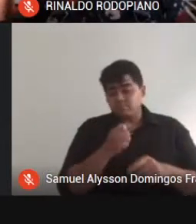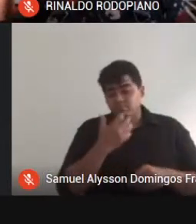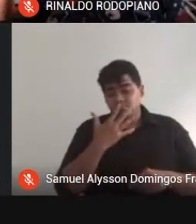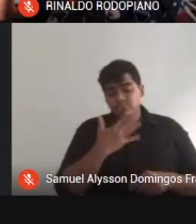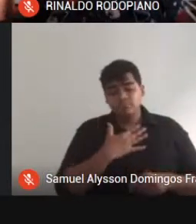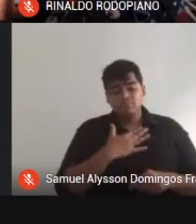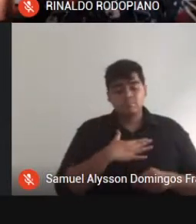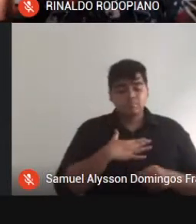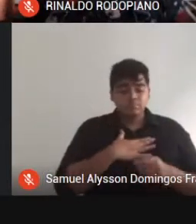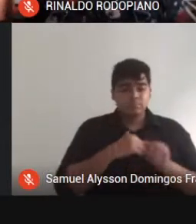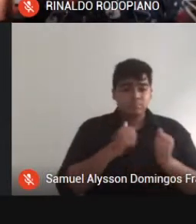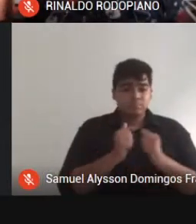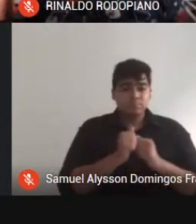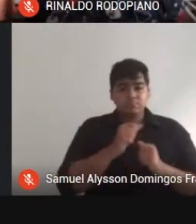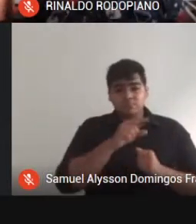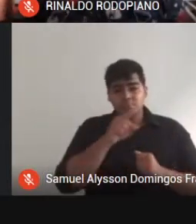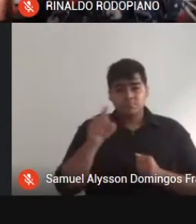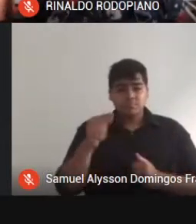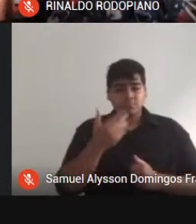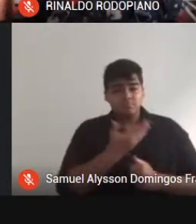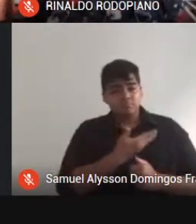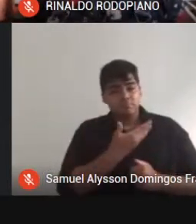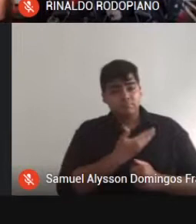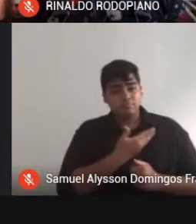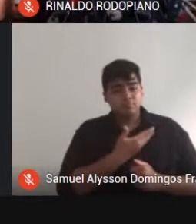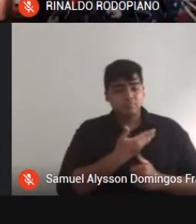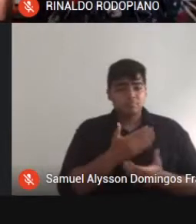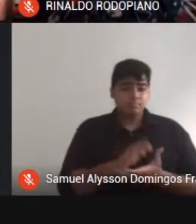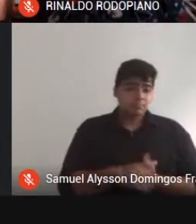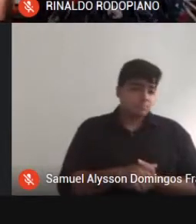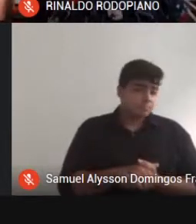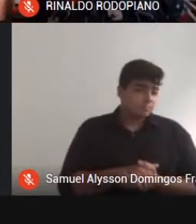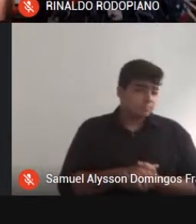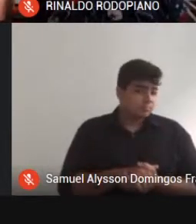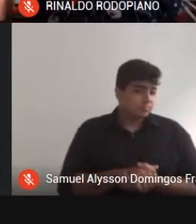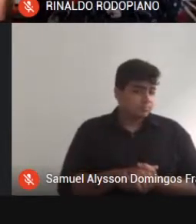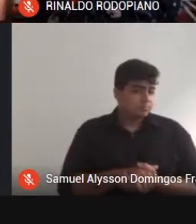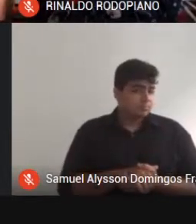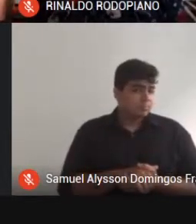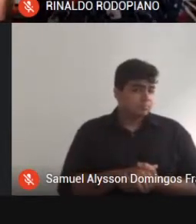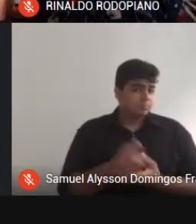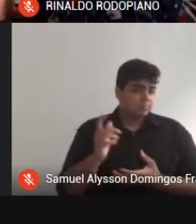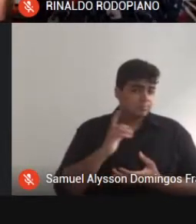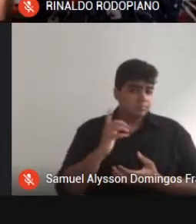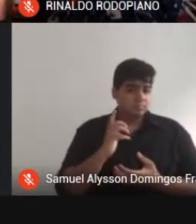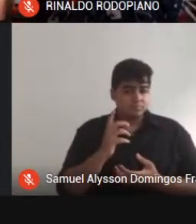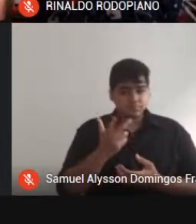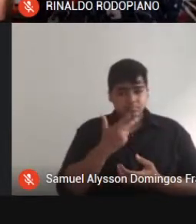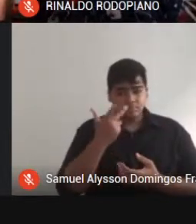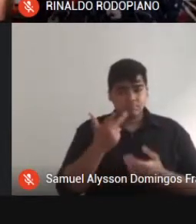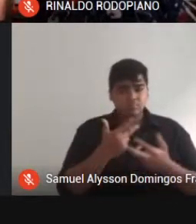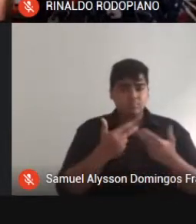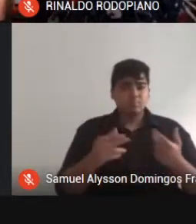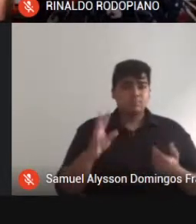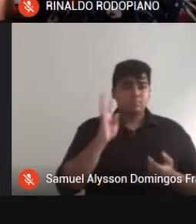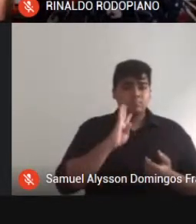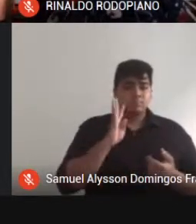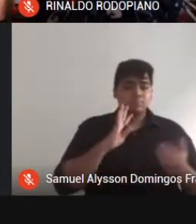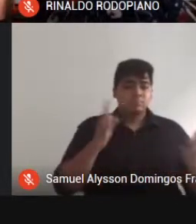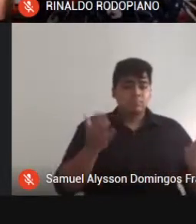com meus amigos Rinaldo e Roberta, que depois de mim vão falar também uma série de coisas bem legais hoje.